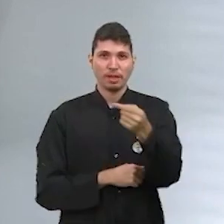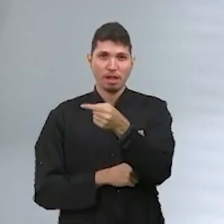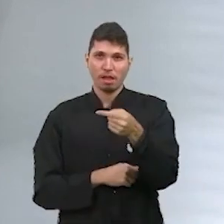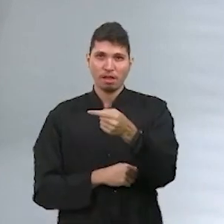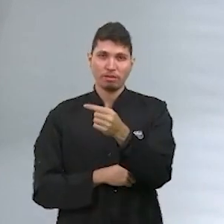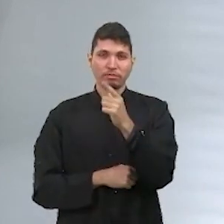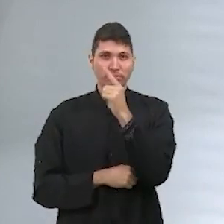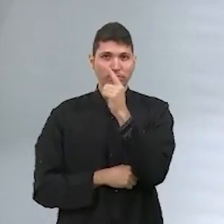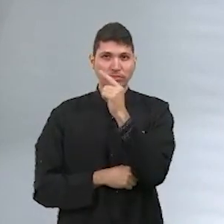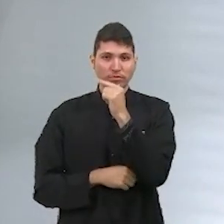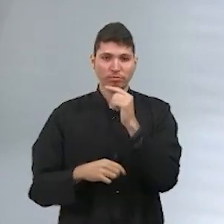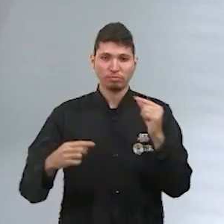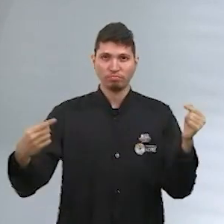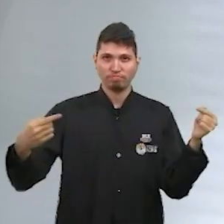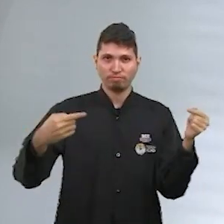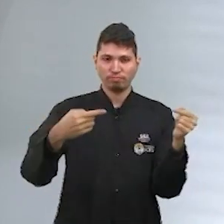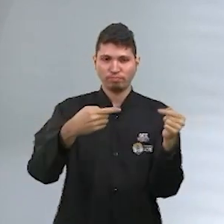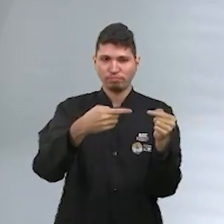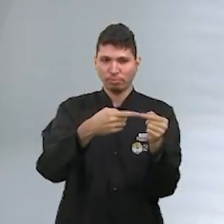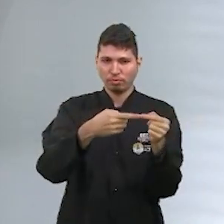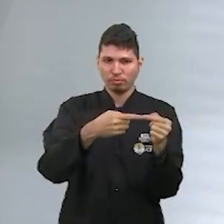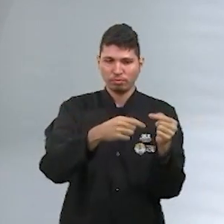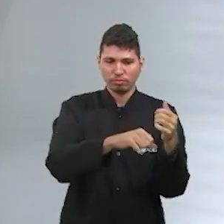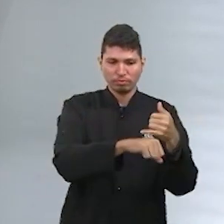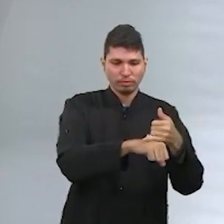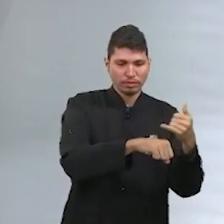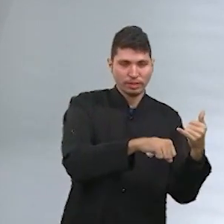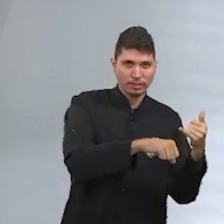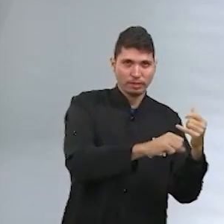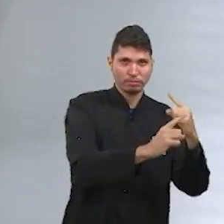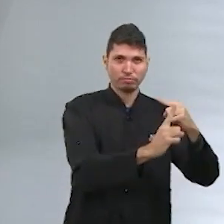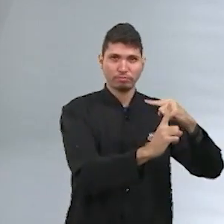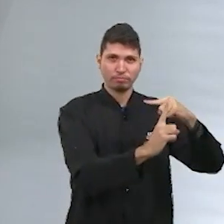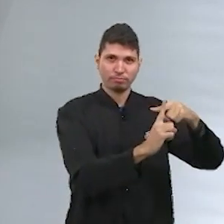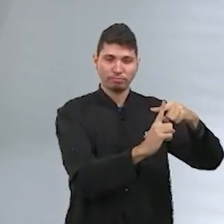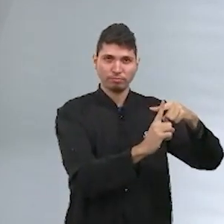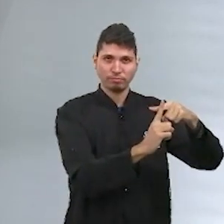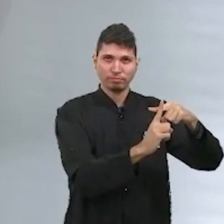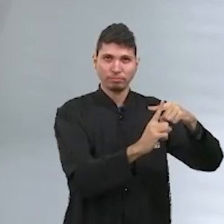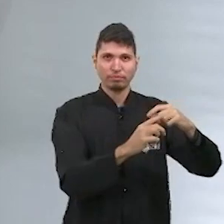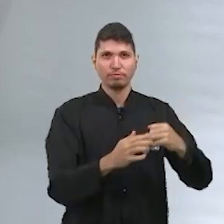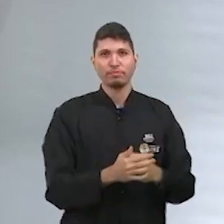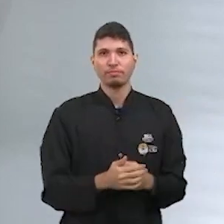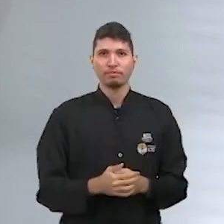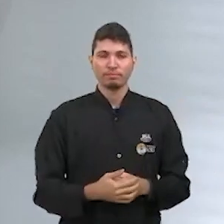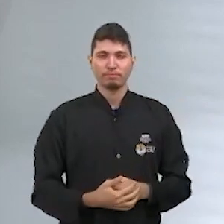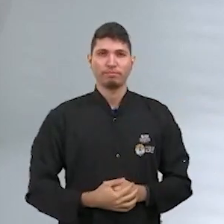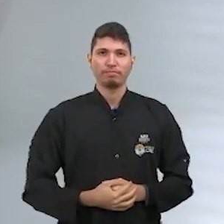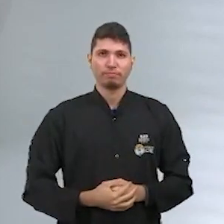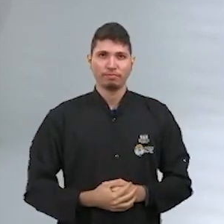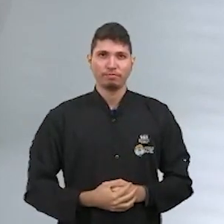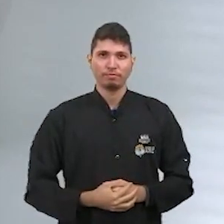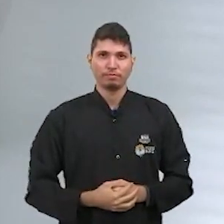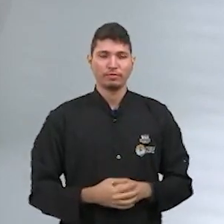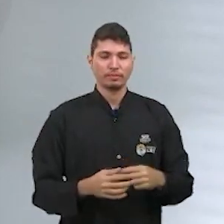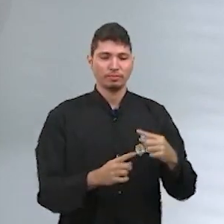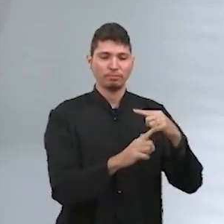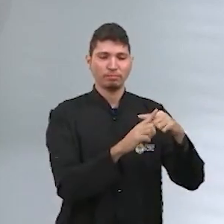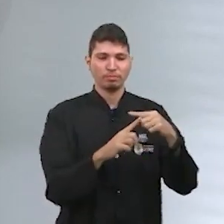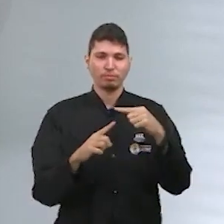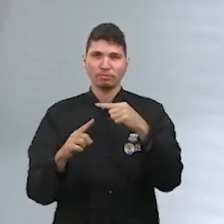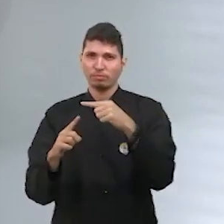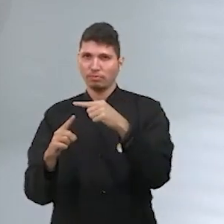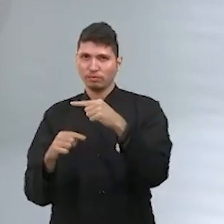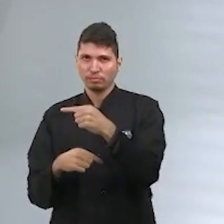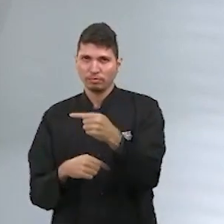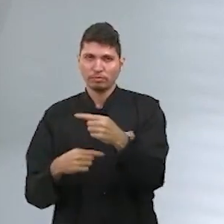água vai se ligar com o cátion, que é positivo, e vice-versa, tá? O positivo com o